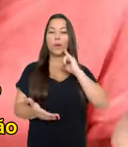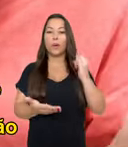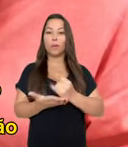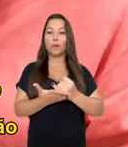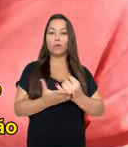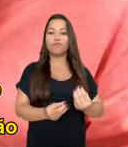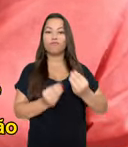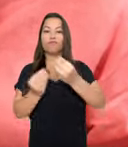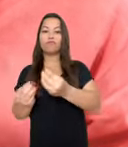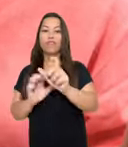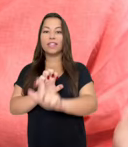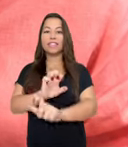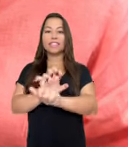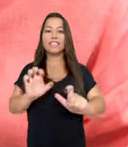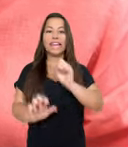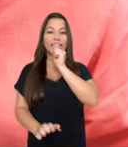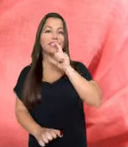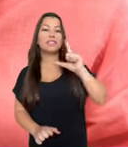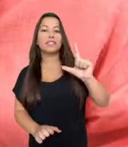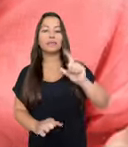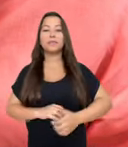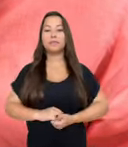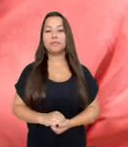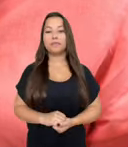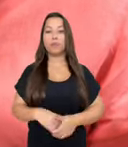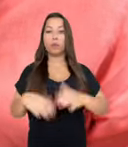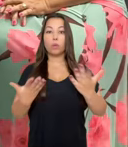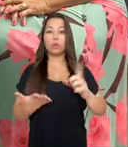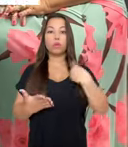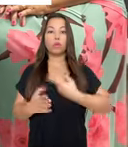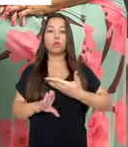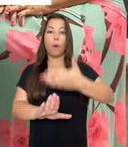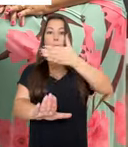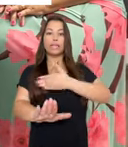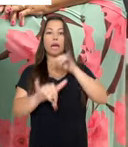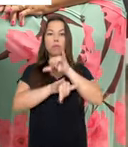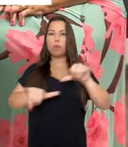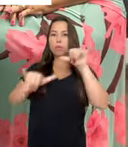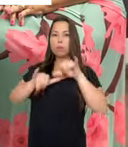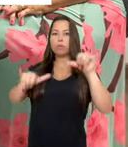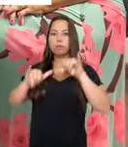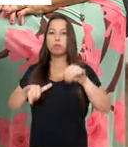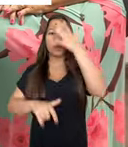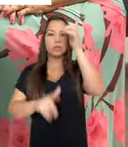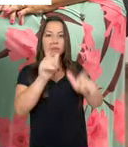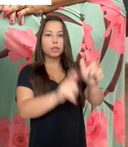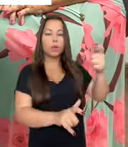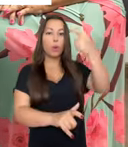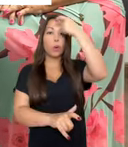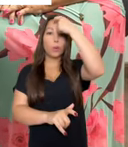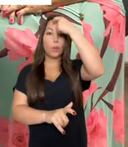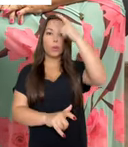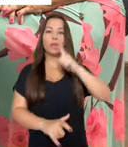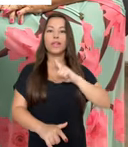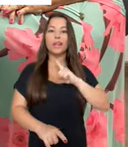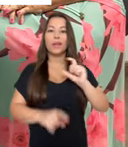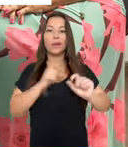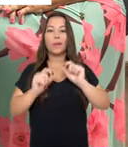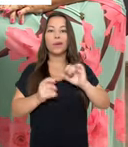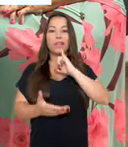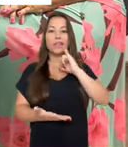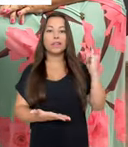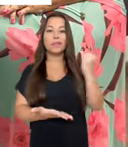a destinação para as entidades de Limeira. Quanto antes começarmos a campanha, melhor, para que os contribuintes